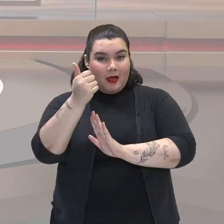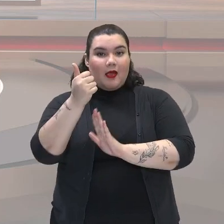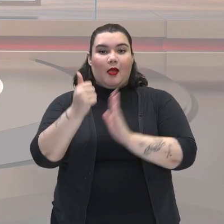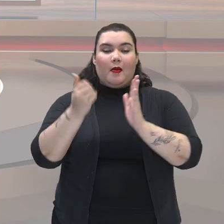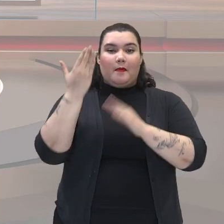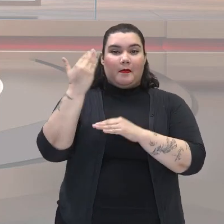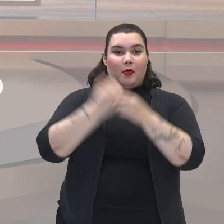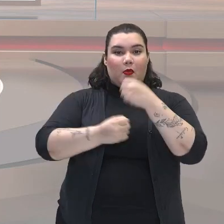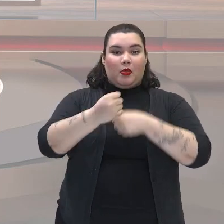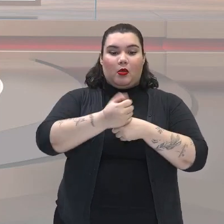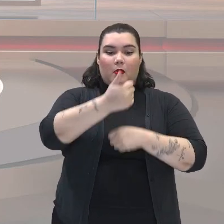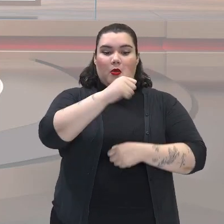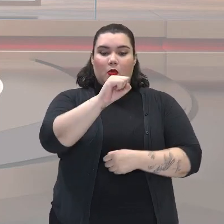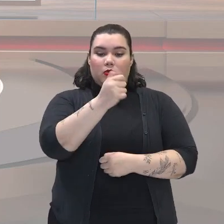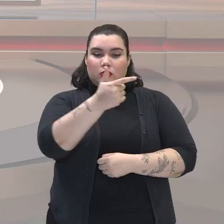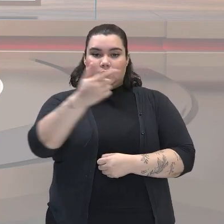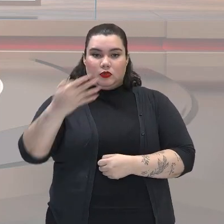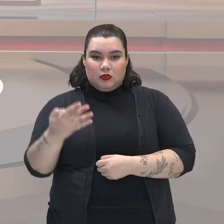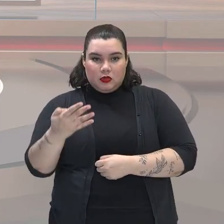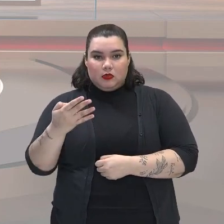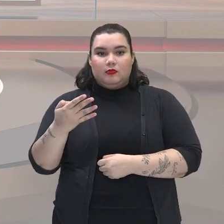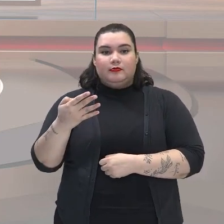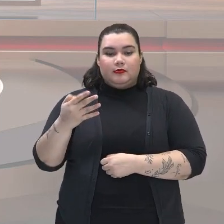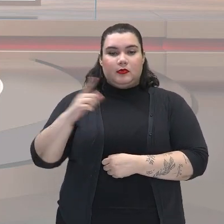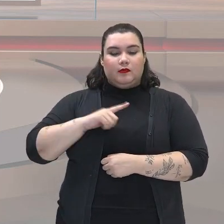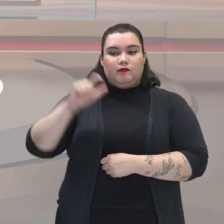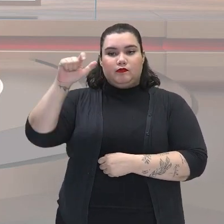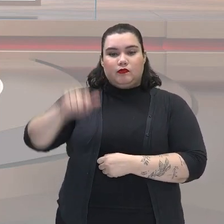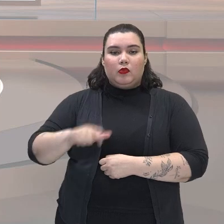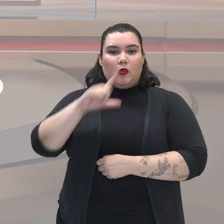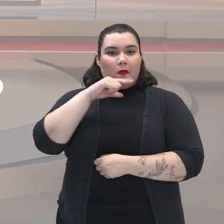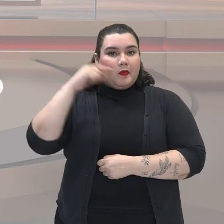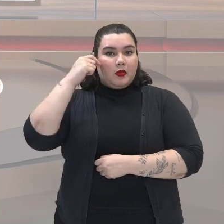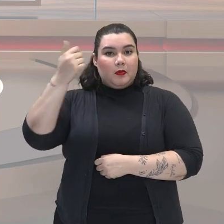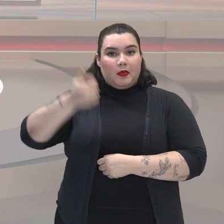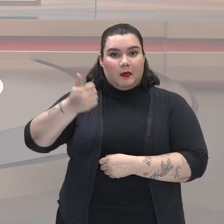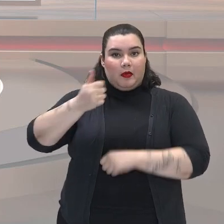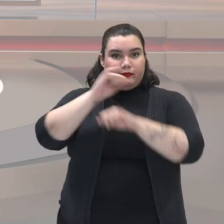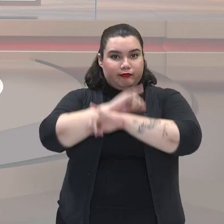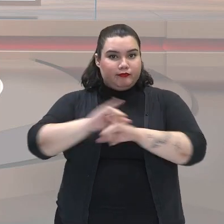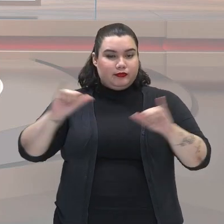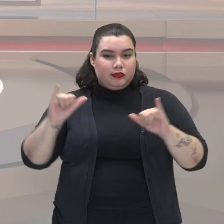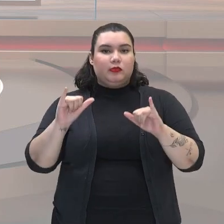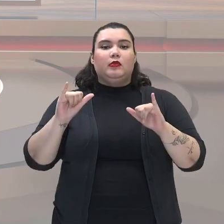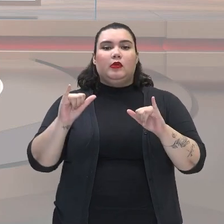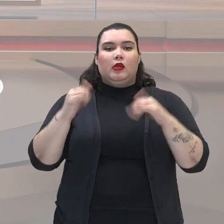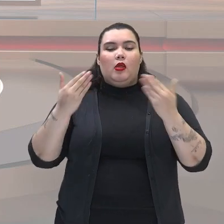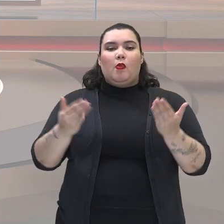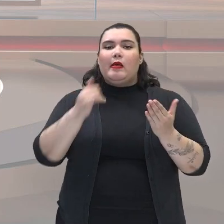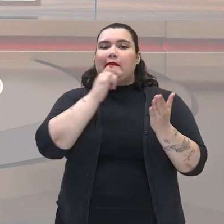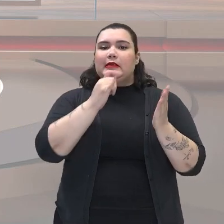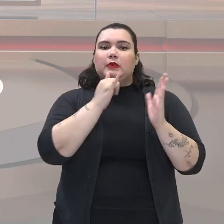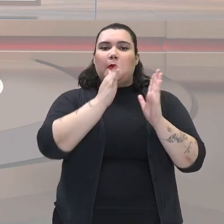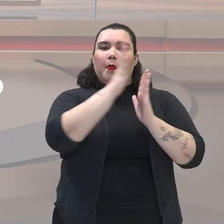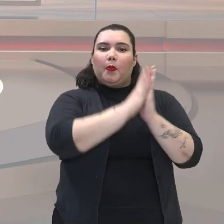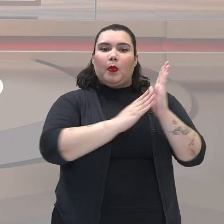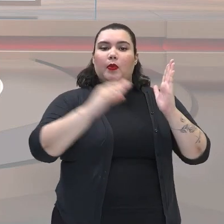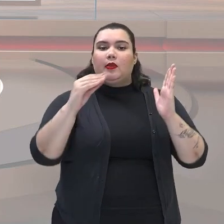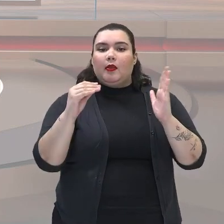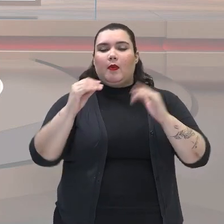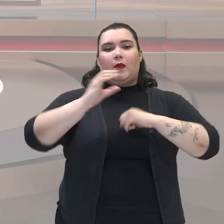de 1824, que foi outorgada pelo imperador Dom Pedro I, tem como exemplo